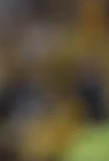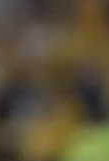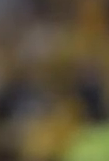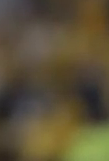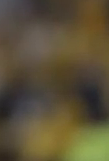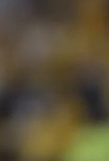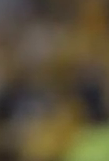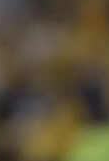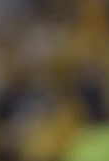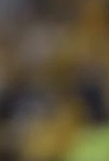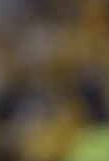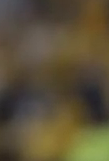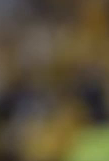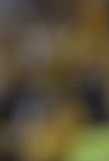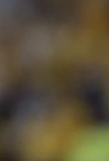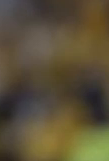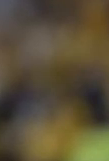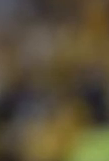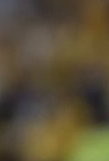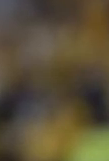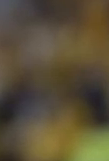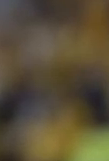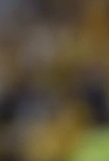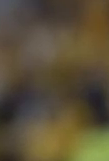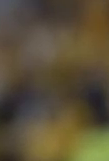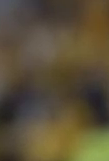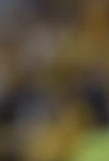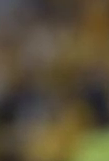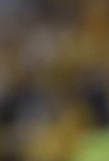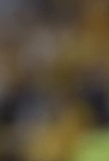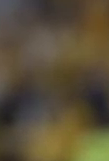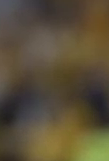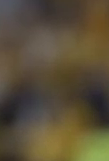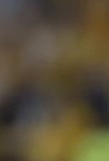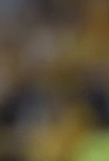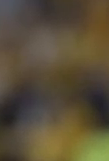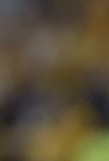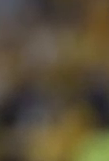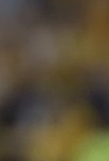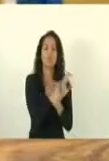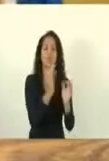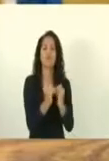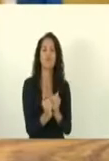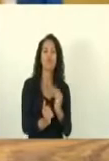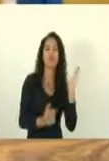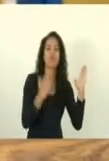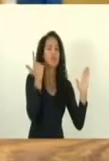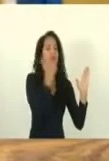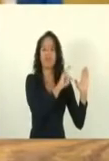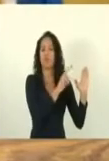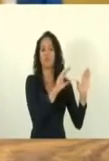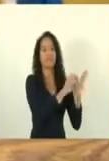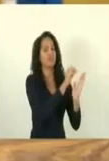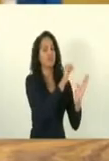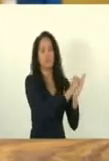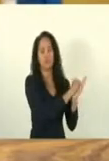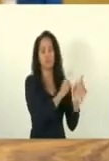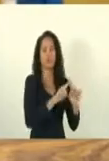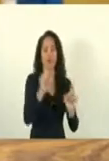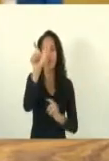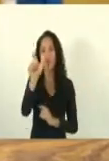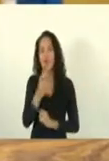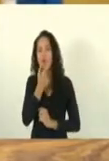Venécia, para a equipe da seleção brasileira, que vai disputar a Copa do Mundo no Catar. Esse capixaba querido,